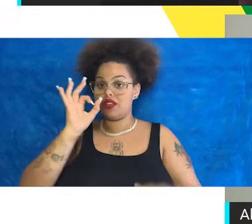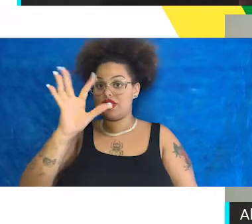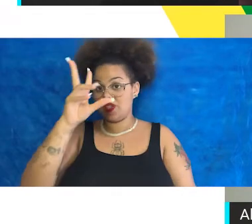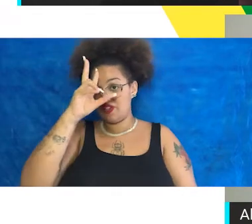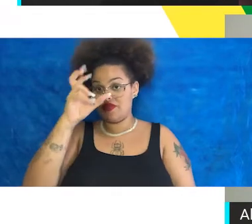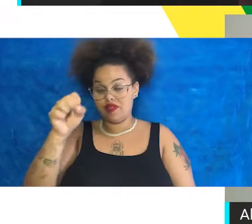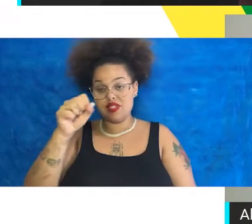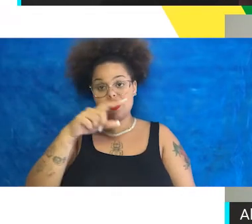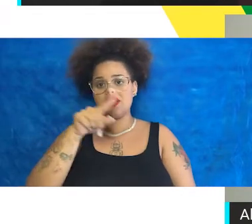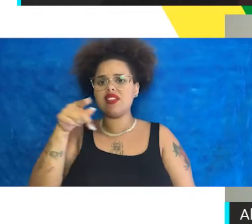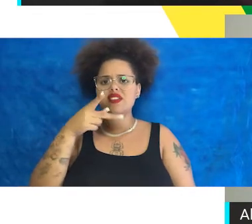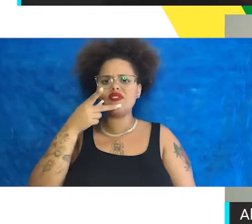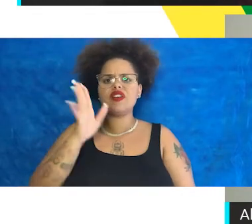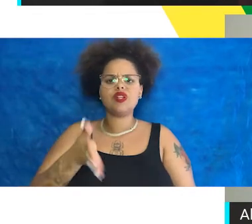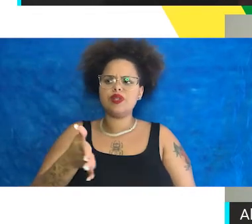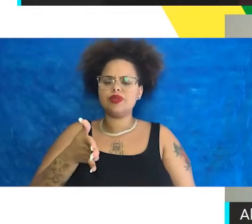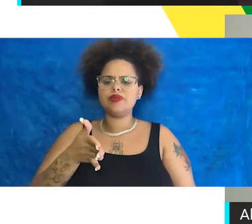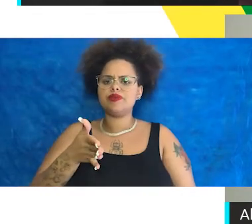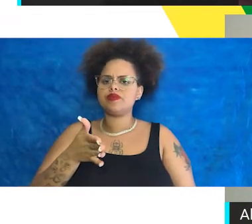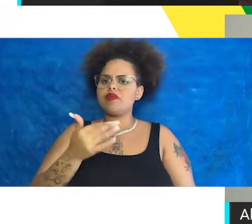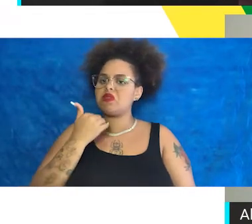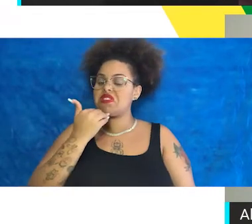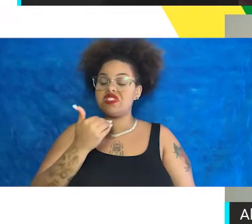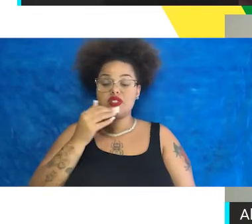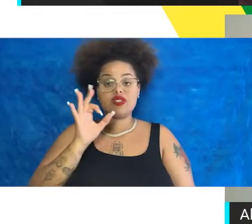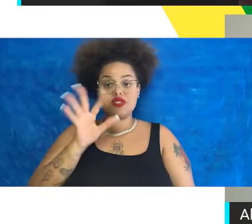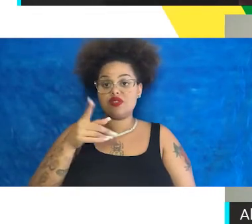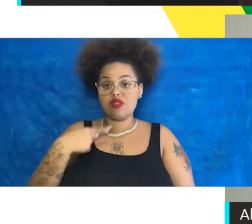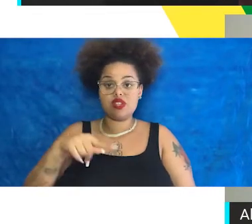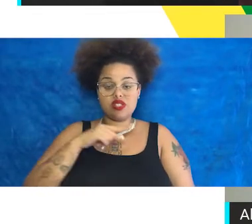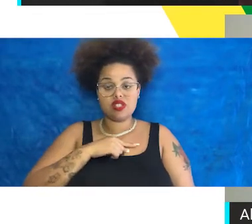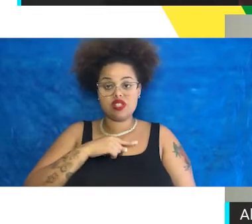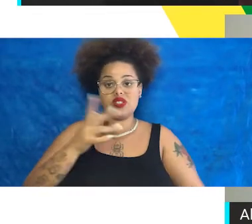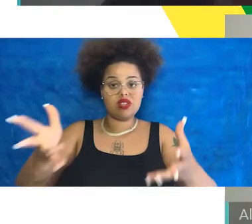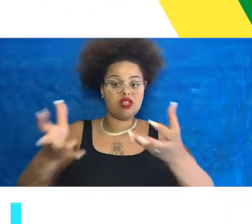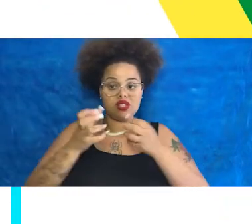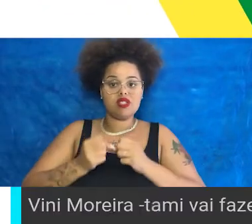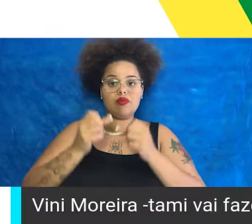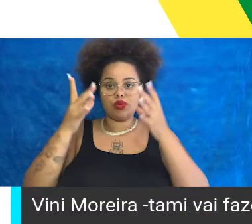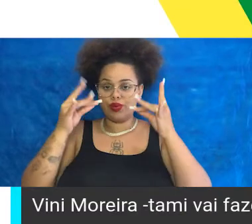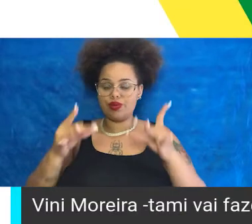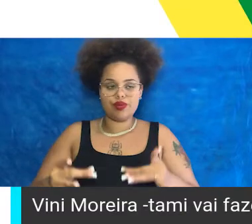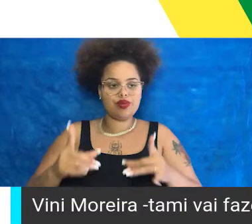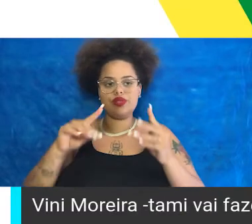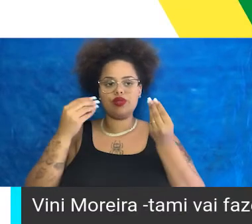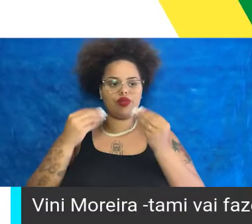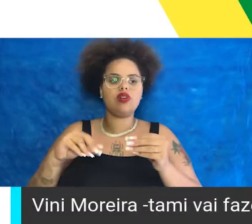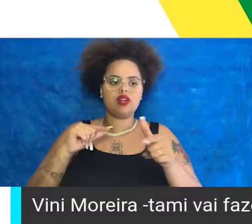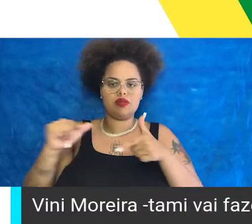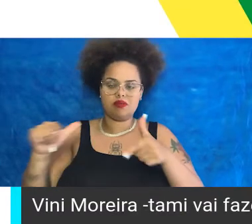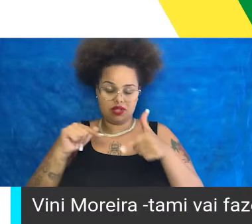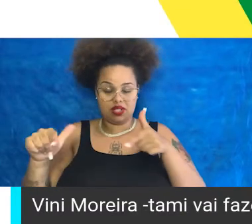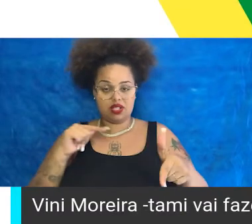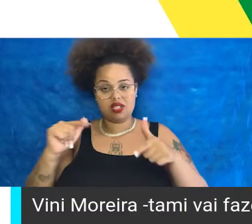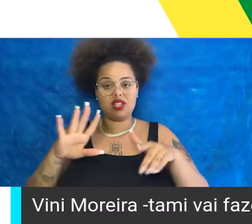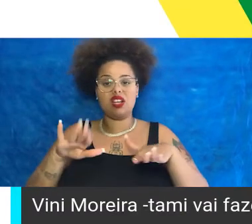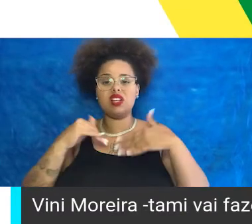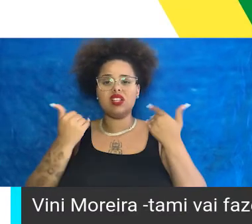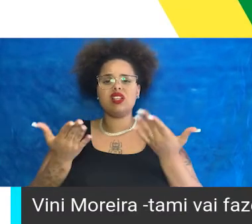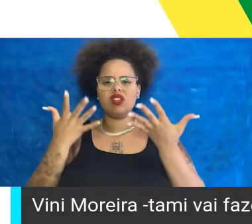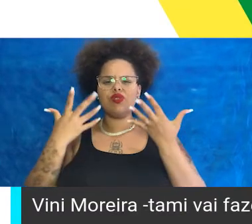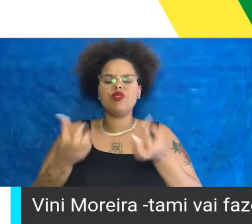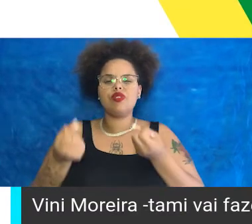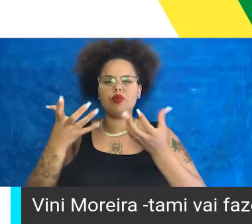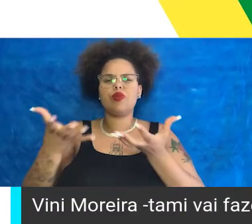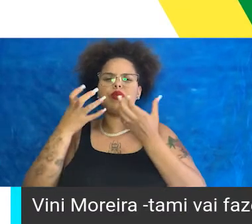reforçar mesmo o que você também já falou, né? Não adianta só a gente receber esse conteúdo e não colocar em prática, né? Então, vamos